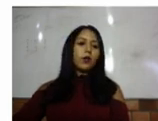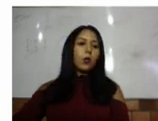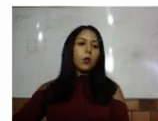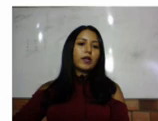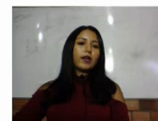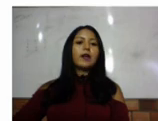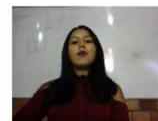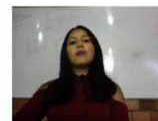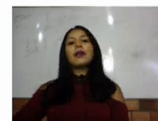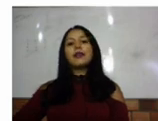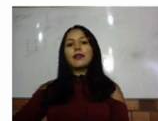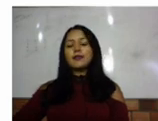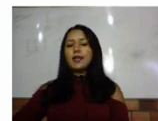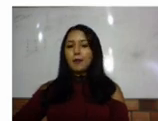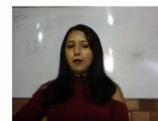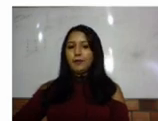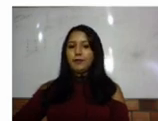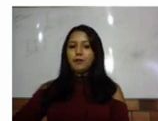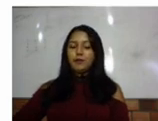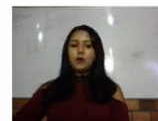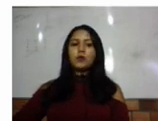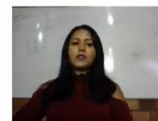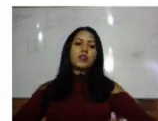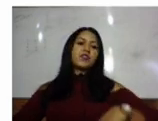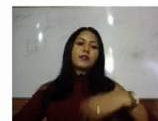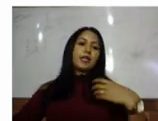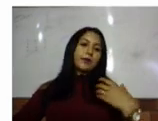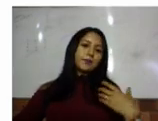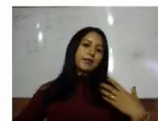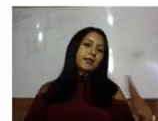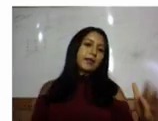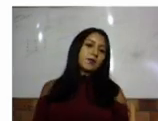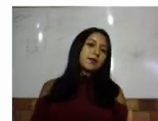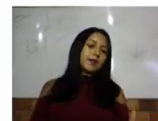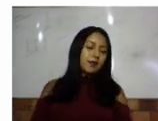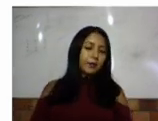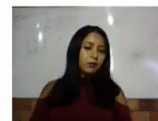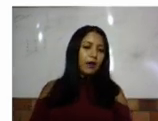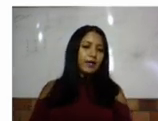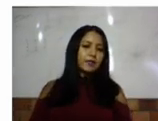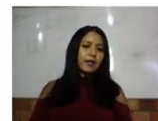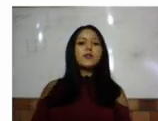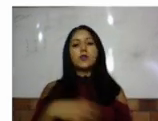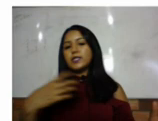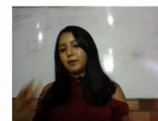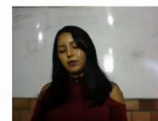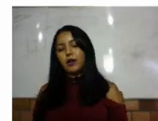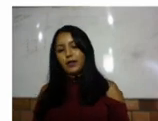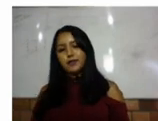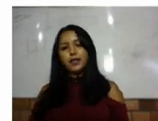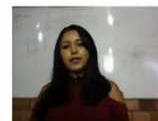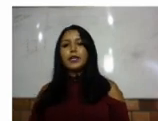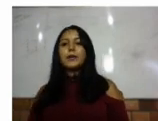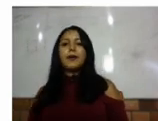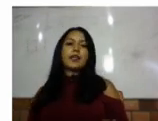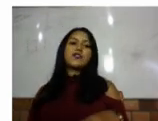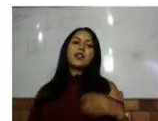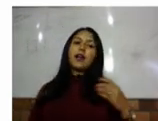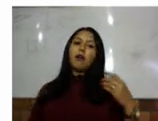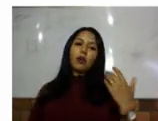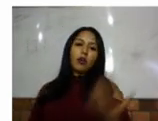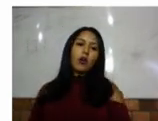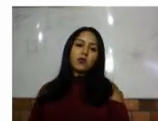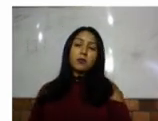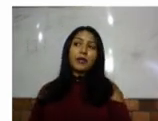indicar o procurem ele momento em que se a bula ou seja utilizada para expressar sucessos habituais ações habituais né